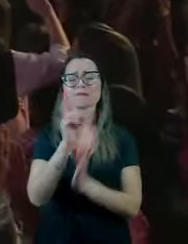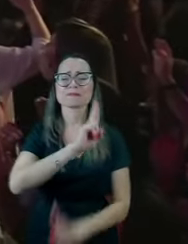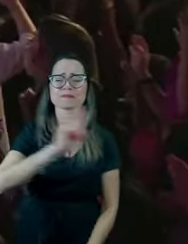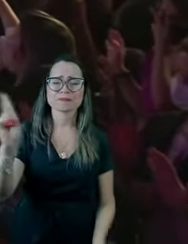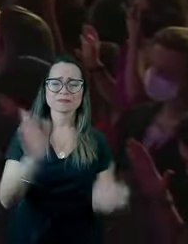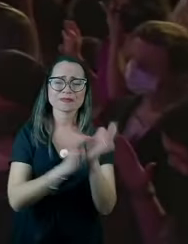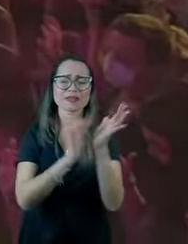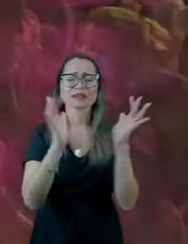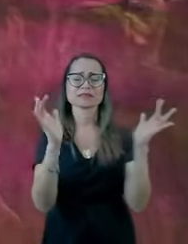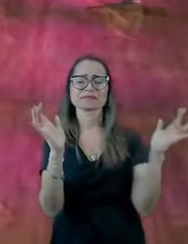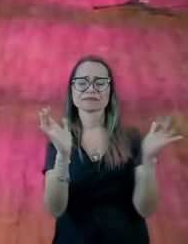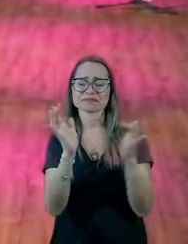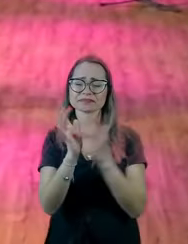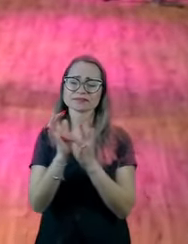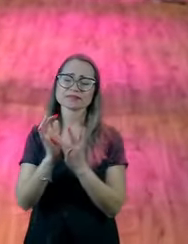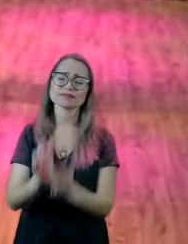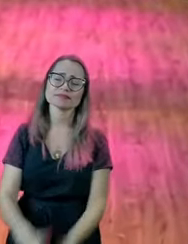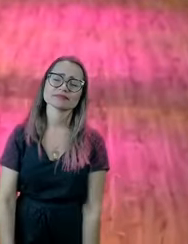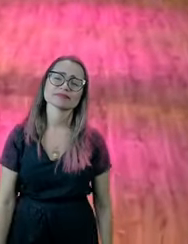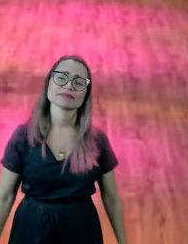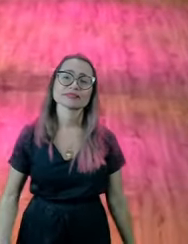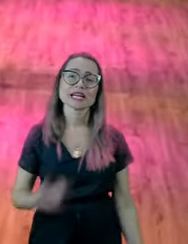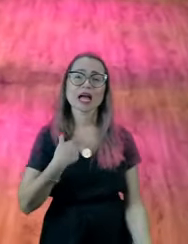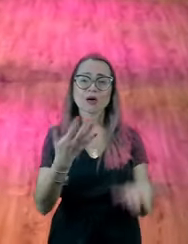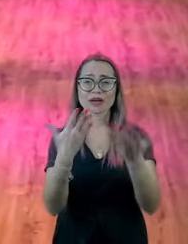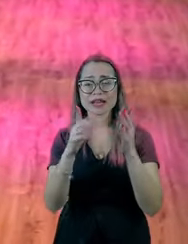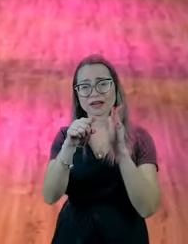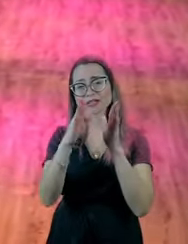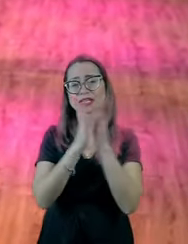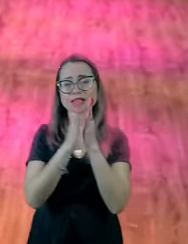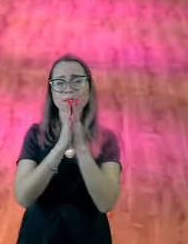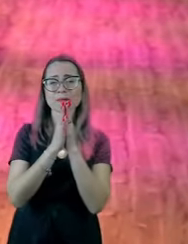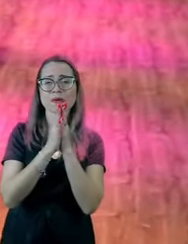de Jesus. Eu queria que você também orasse